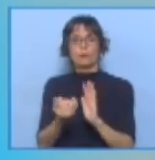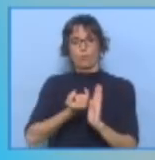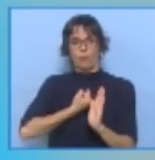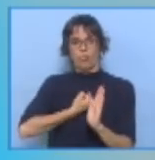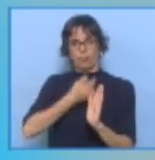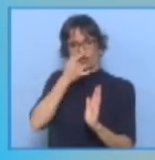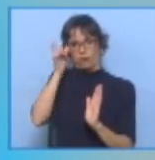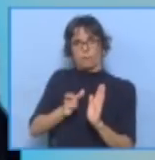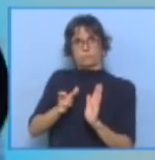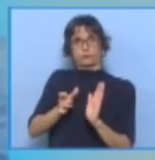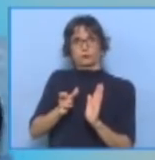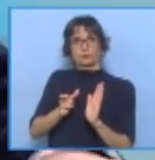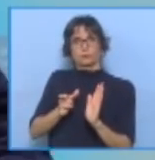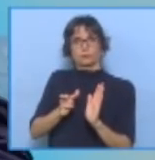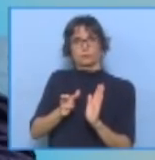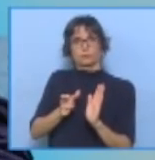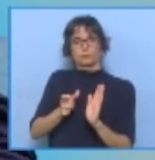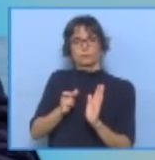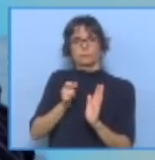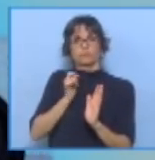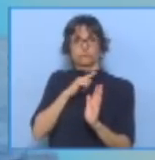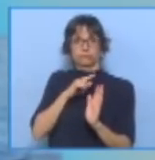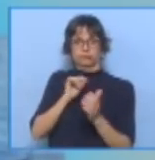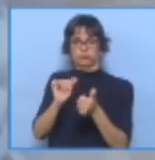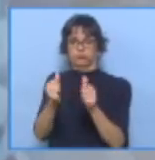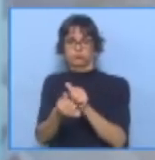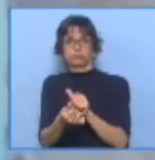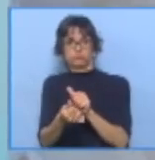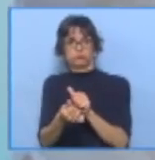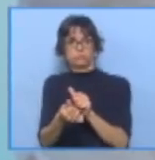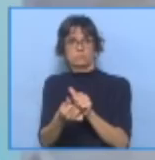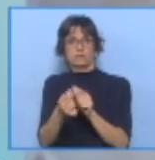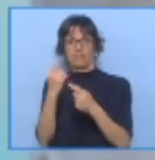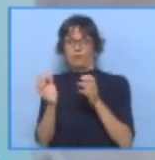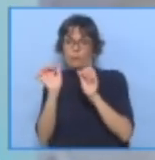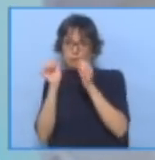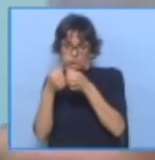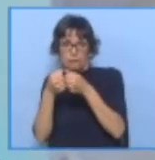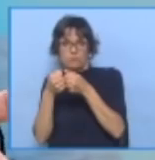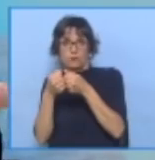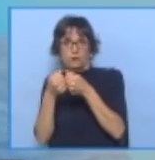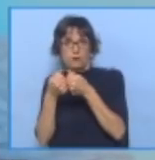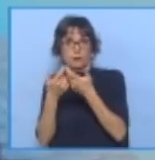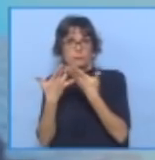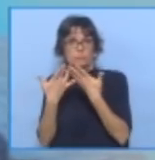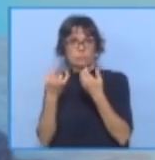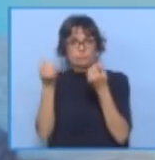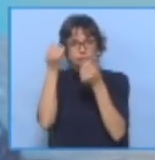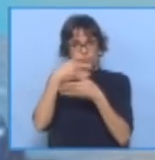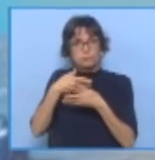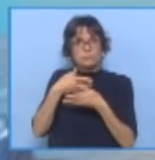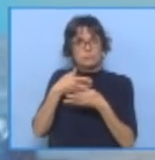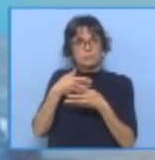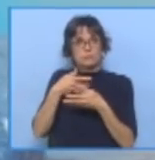humana podem ser facilmente abafados por aquilo que nós podíamos chamar os elementos ocasionais, ou seja, da ocasião,